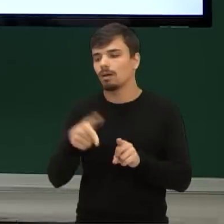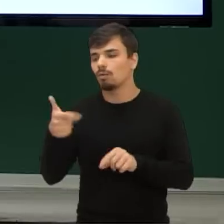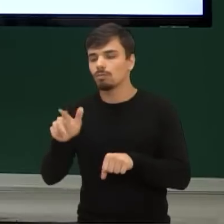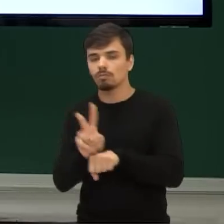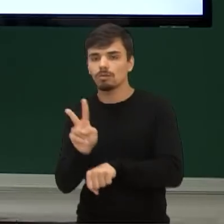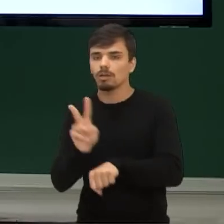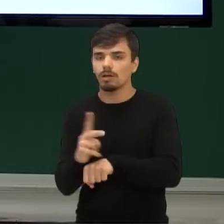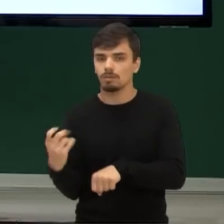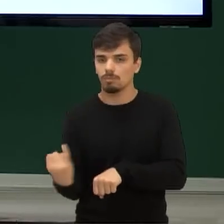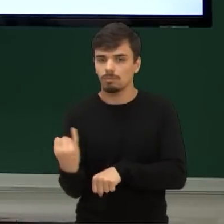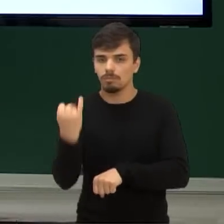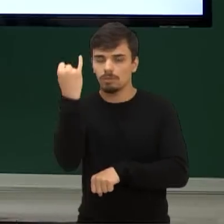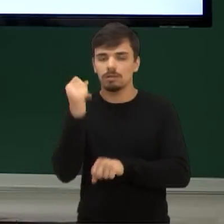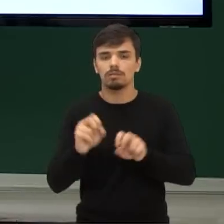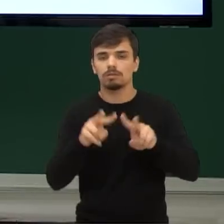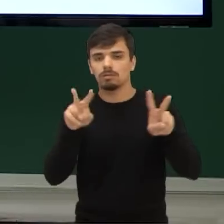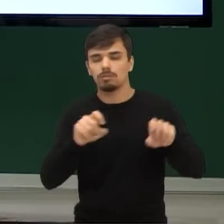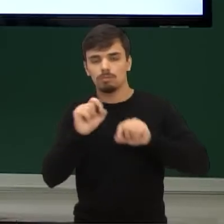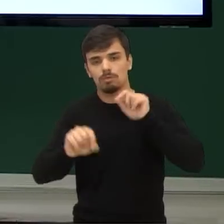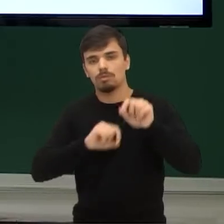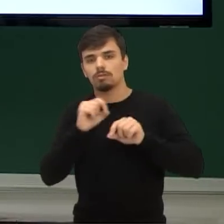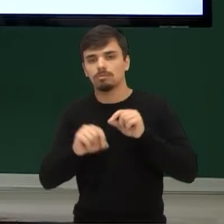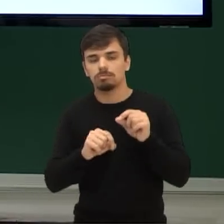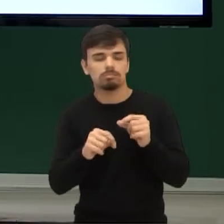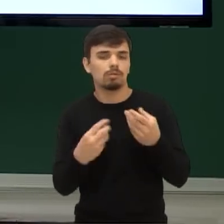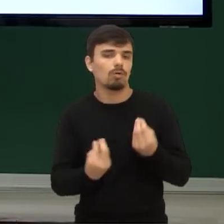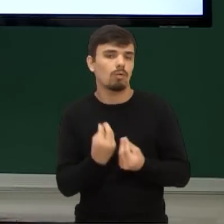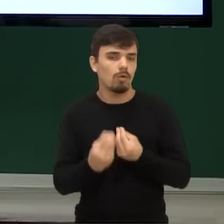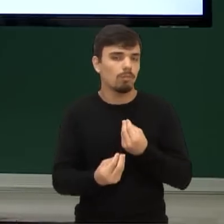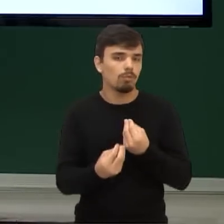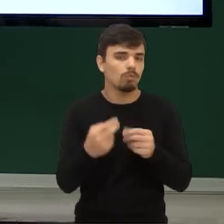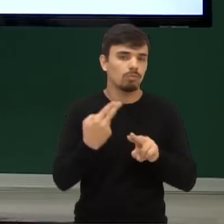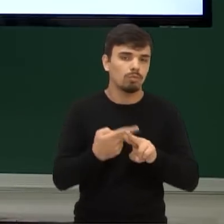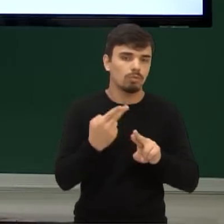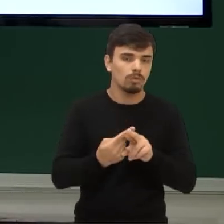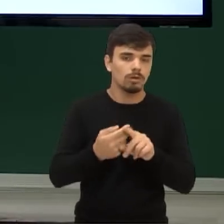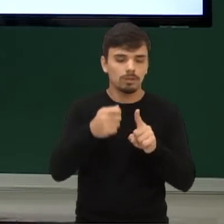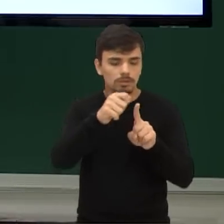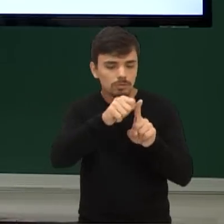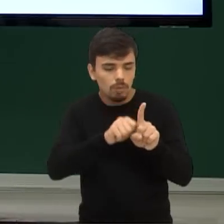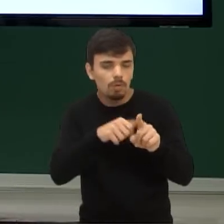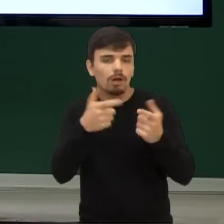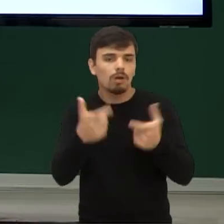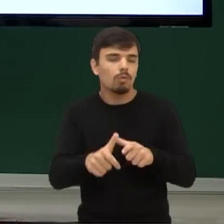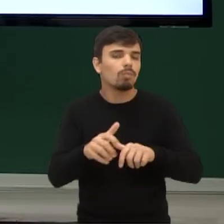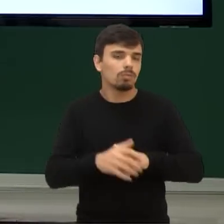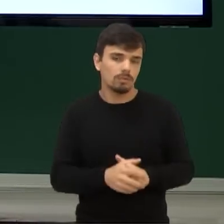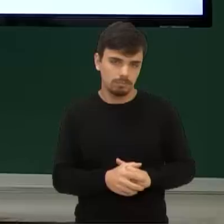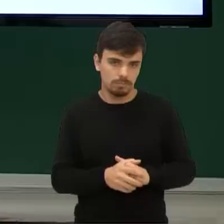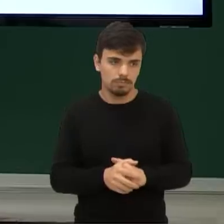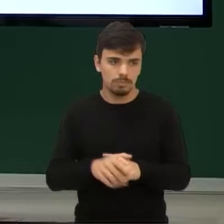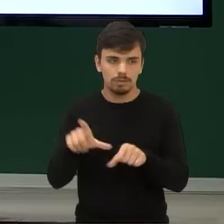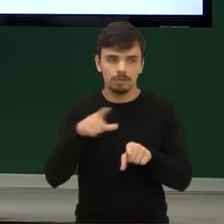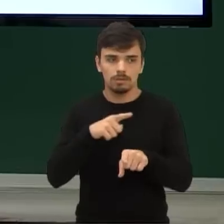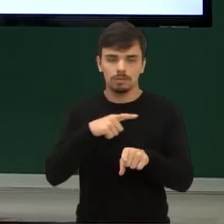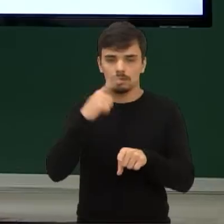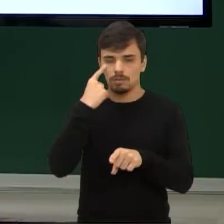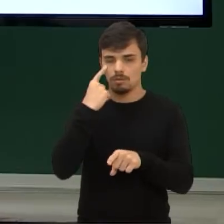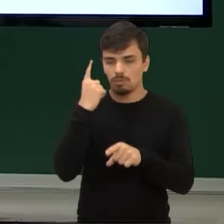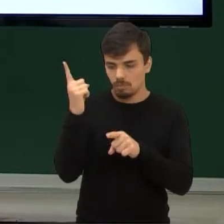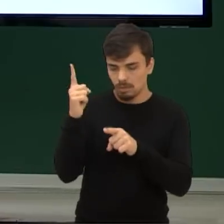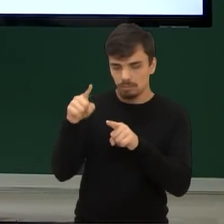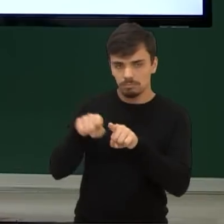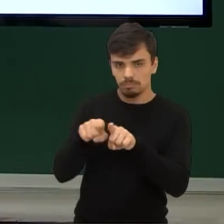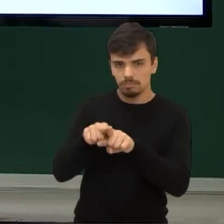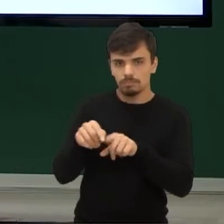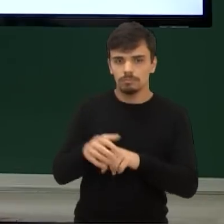bem importante é a questão da colocação, né? Então, ela tem uma partezinha que é uma pontinha, tá?